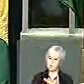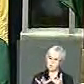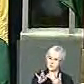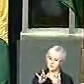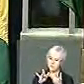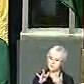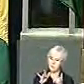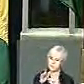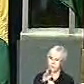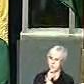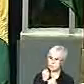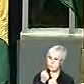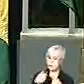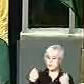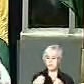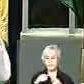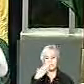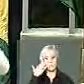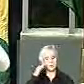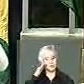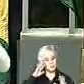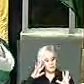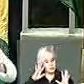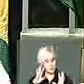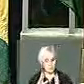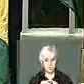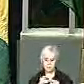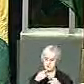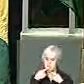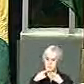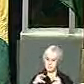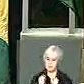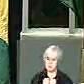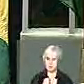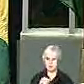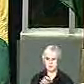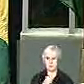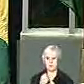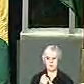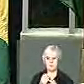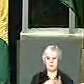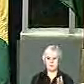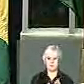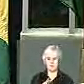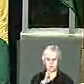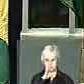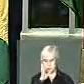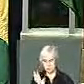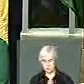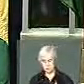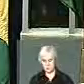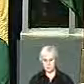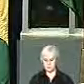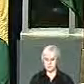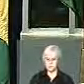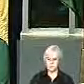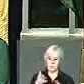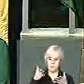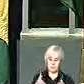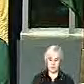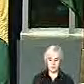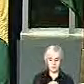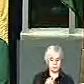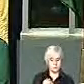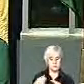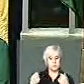devemos saber reconhecer a crítica que a sociedade faz ao Congresso. Com a participação da sociedade é que